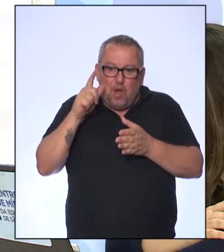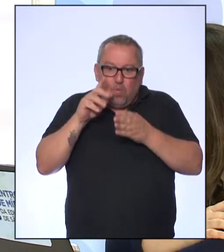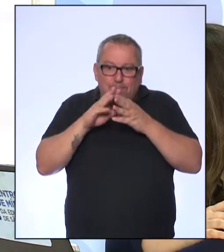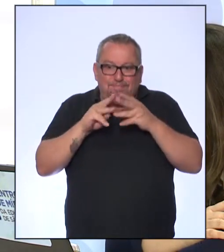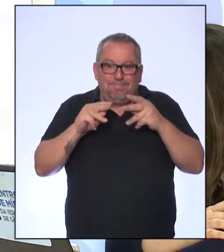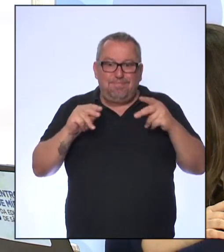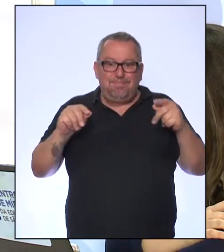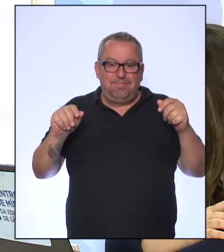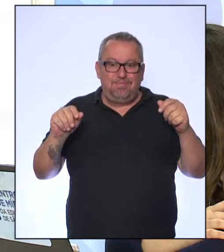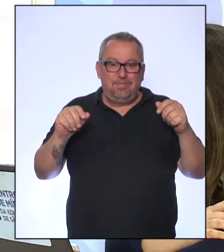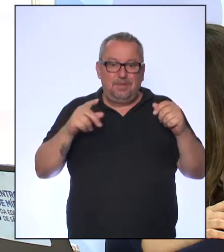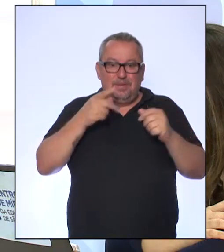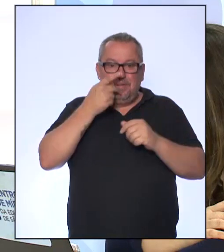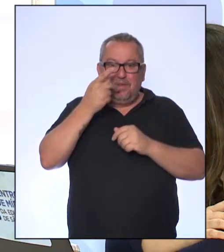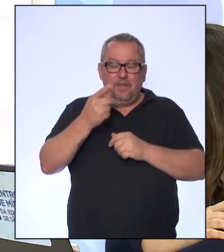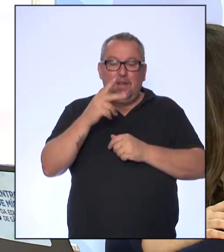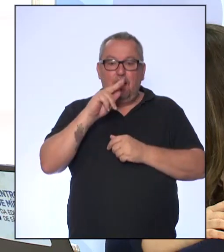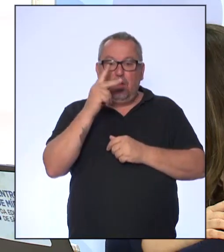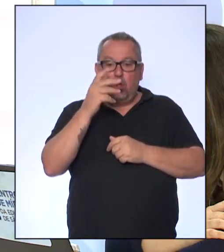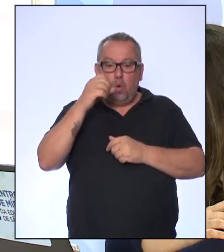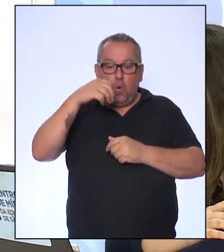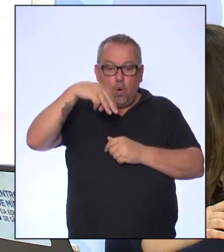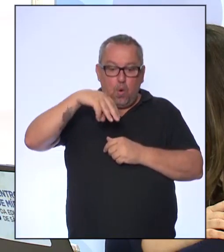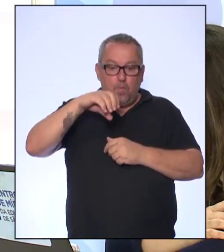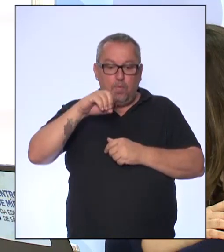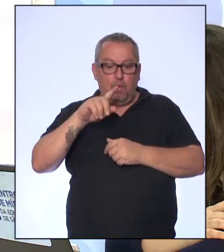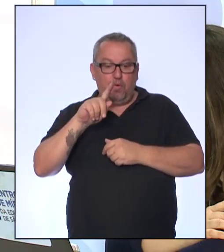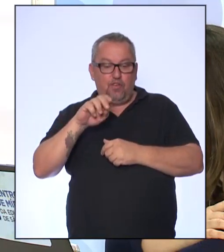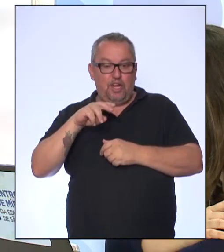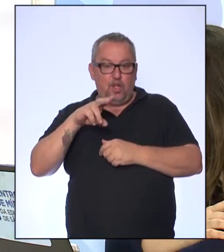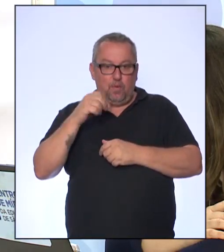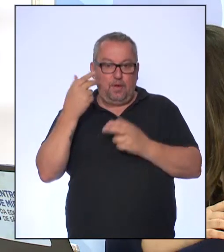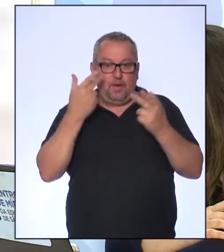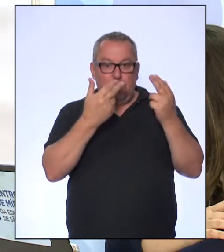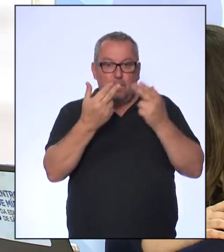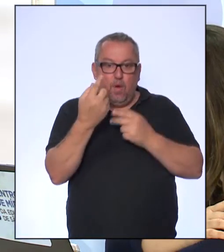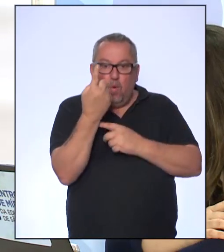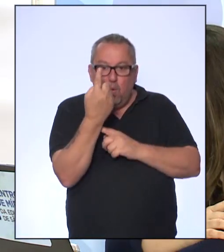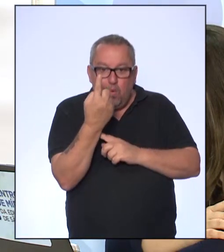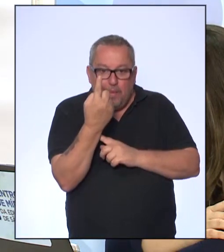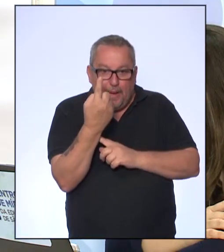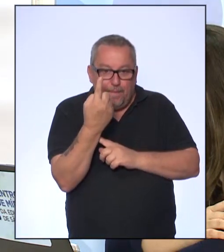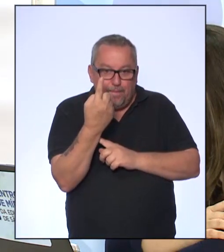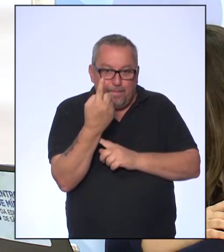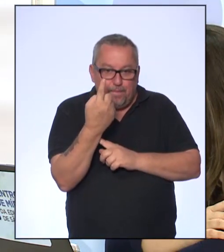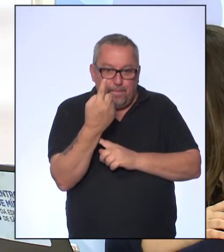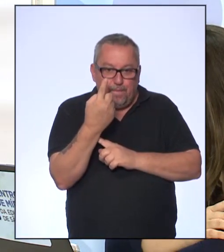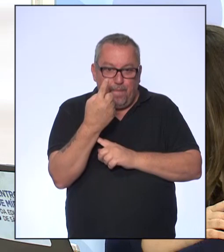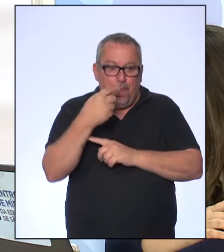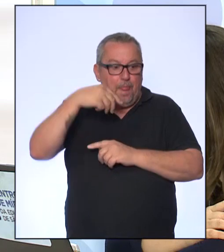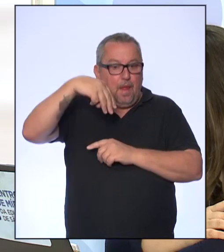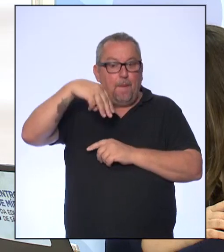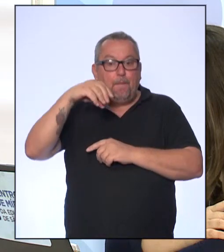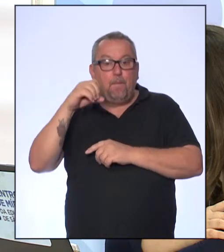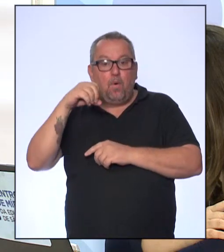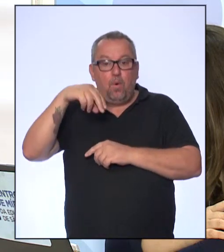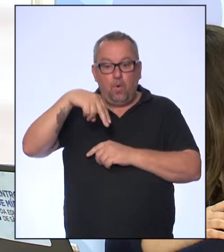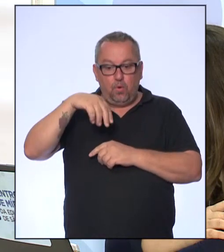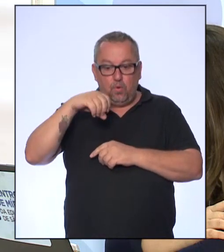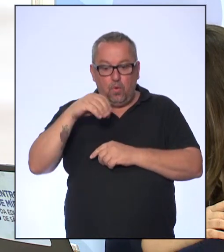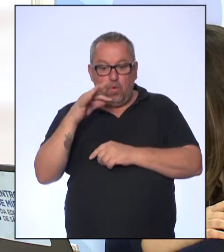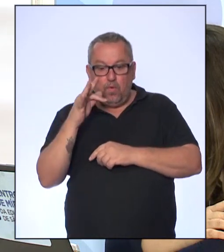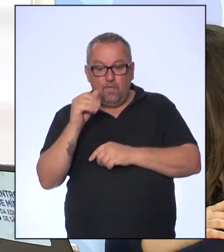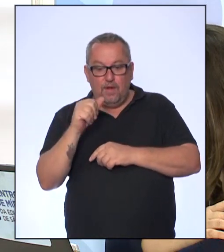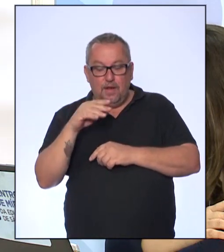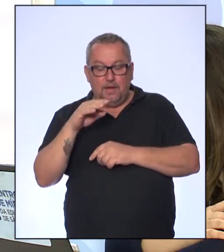sal. Então, a gente fala que é homogêneo, porque a gente observa apenas uma fase. Chama monofásico, ó, mono